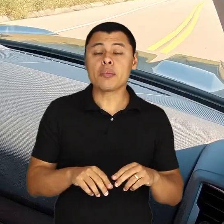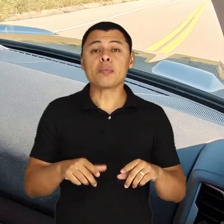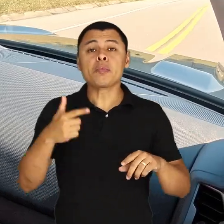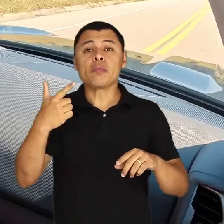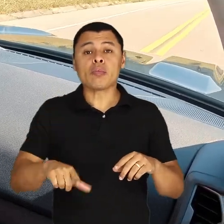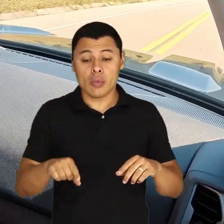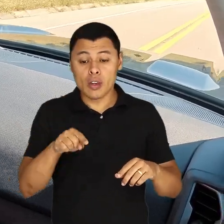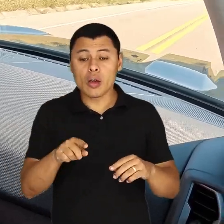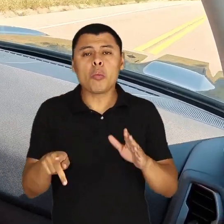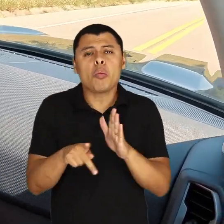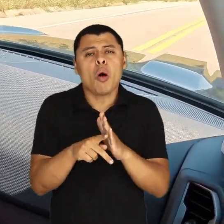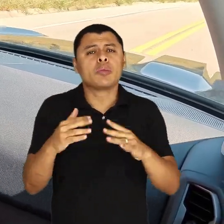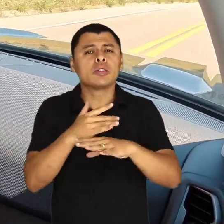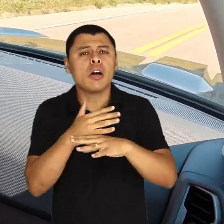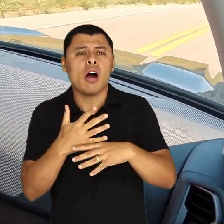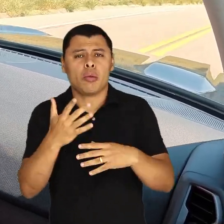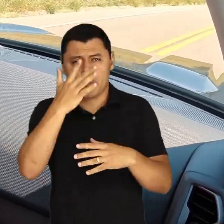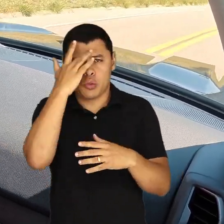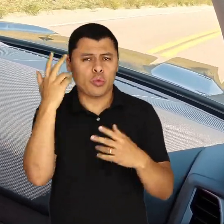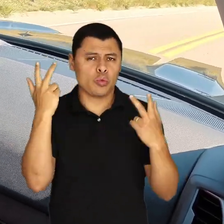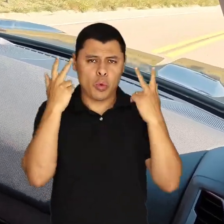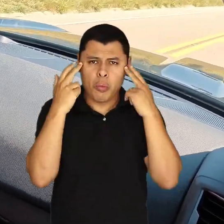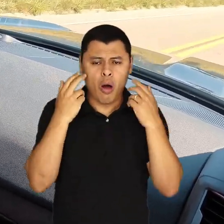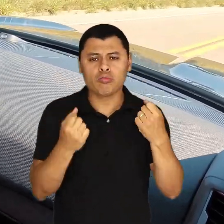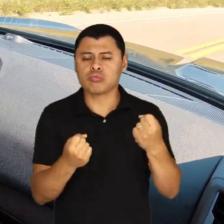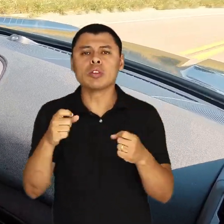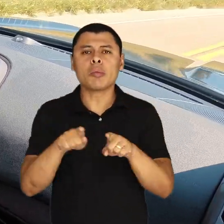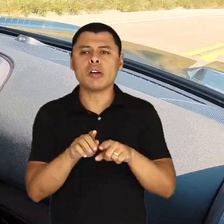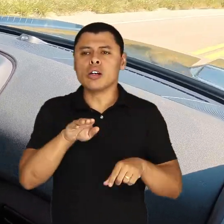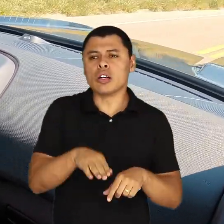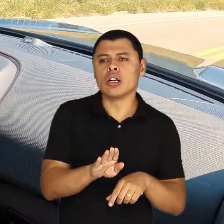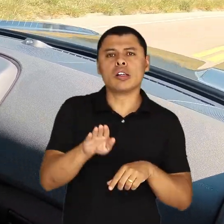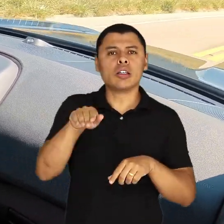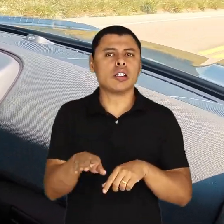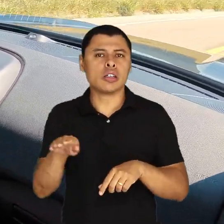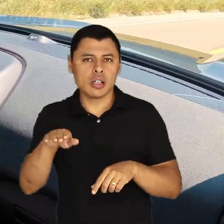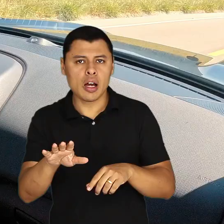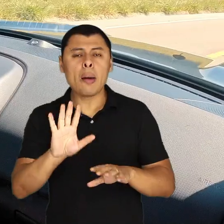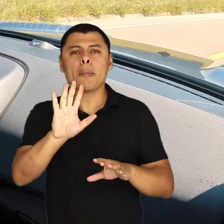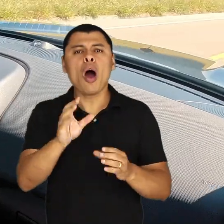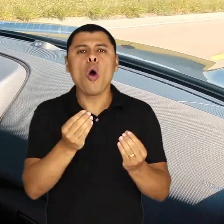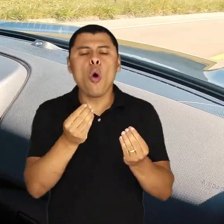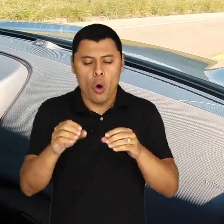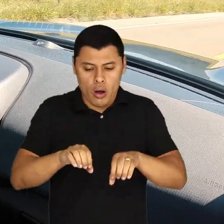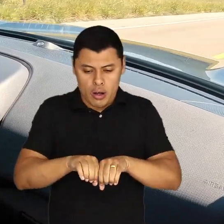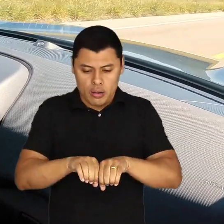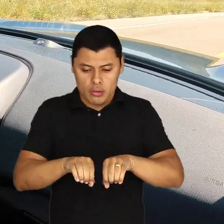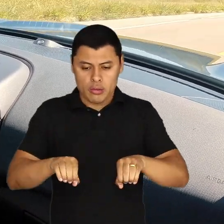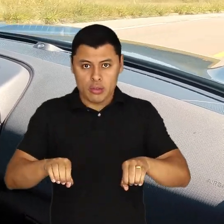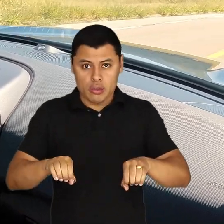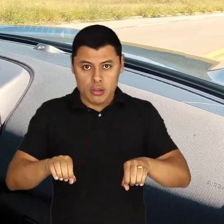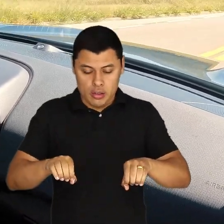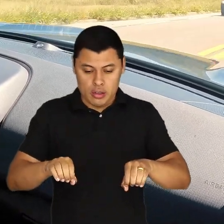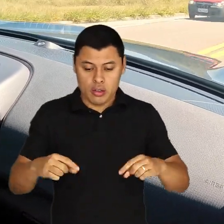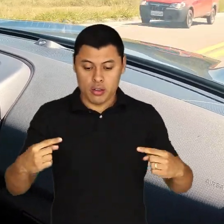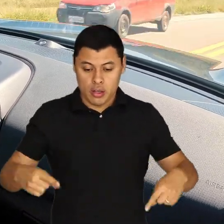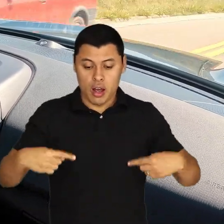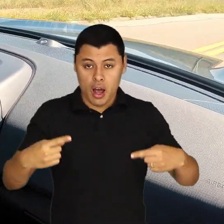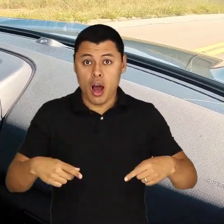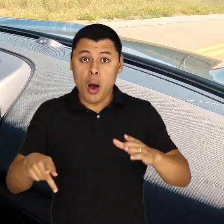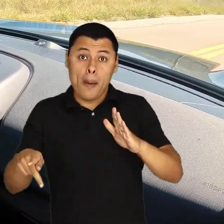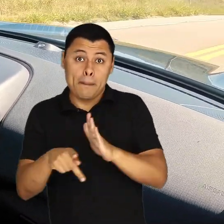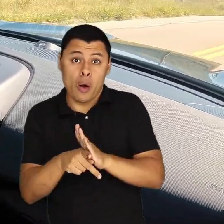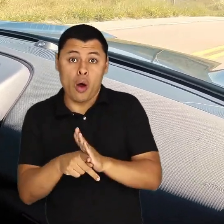uma programação um pouco mais civil e com funções ligadas ao off-road. Então, Quando eu falo esse diferencial GKN, tem um lado aqui